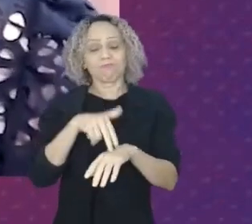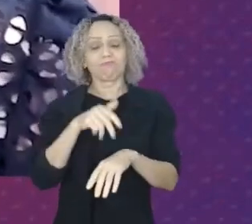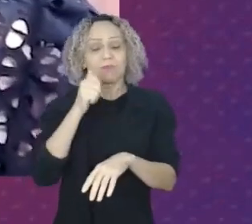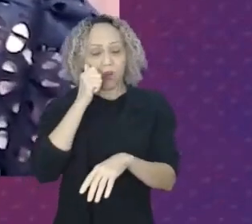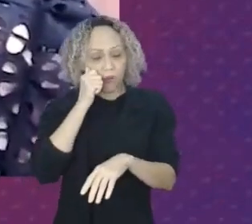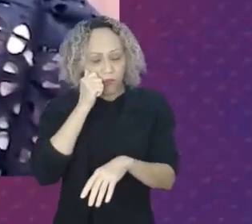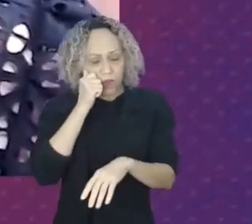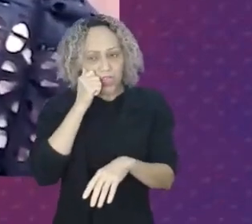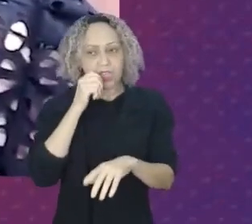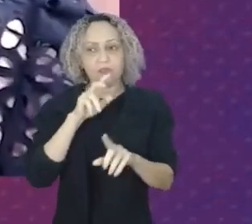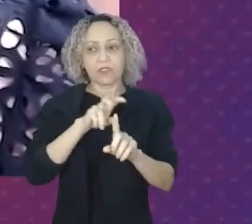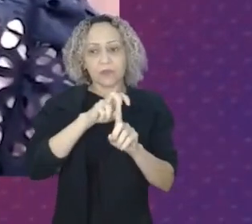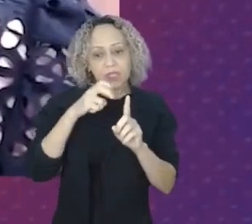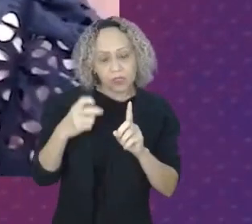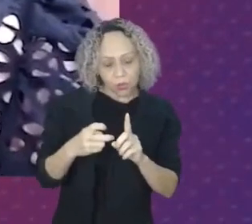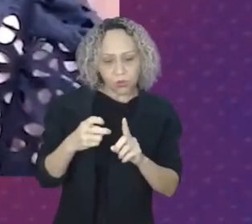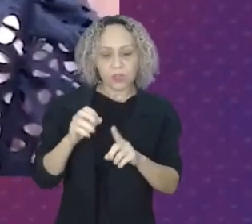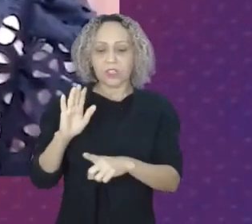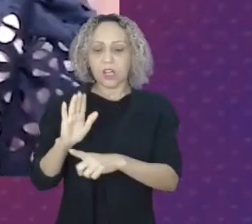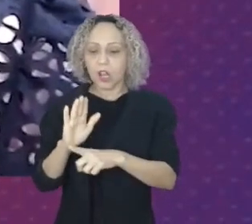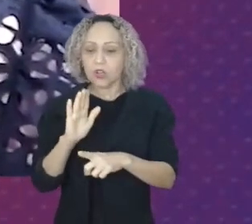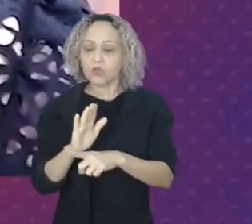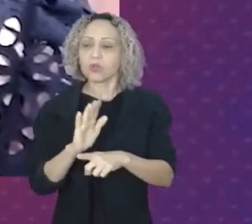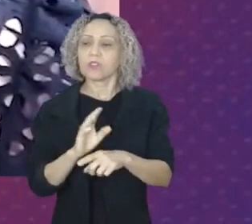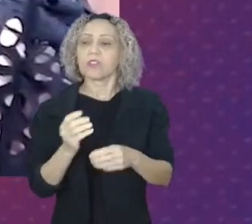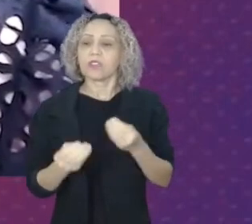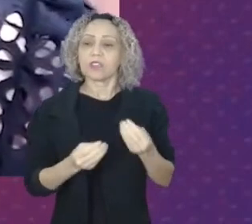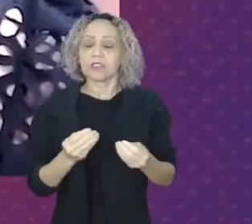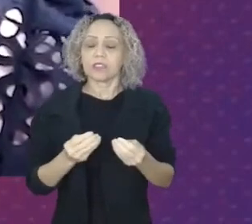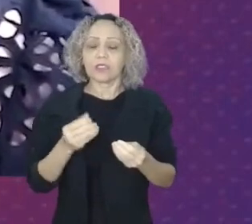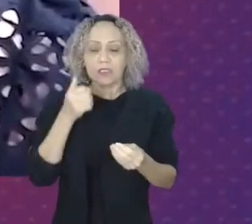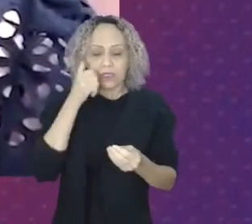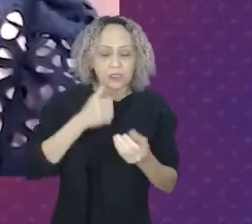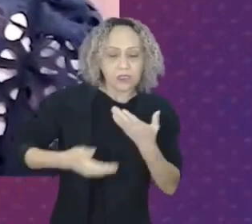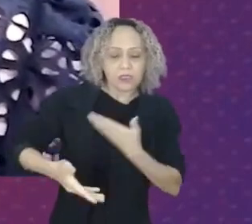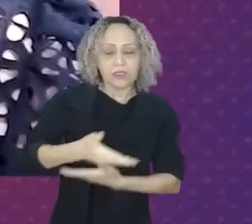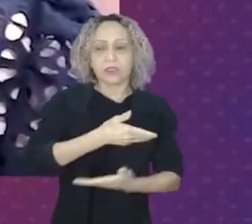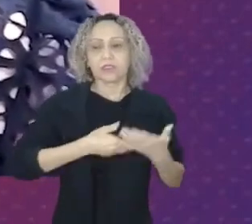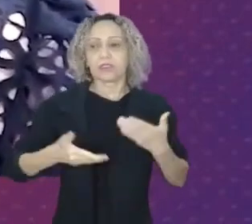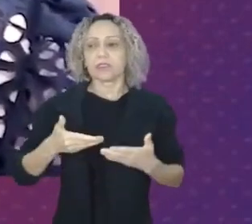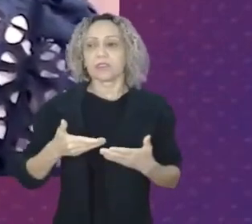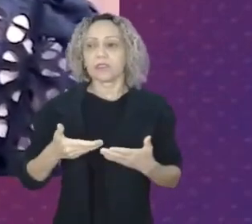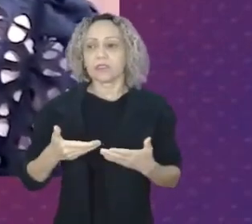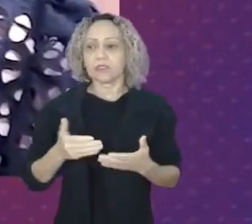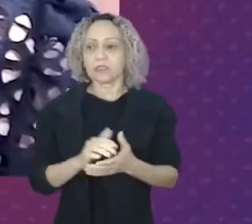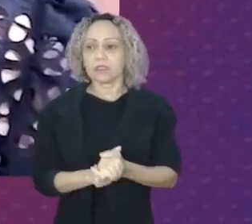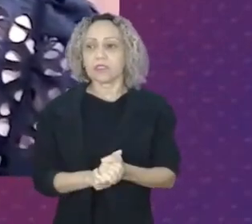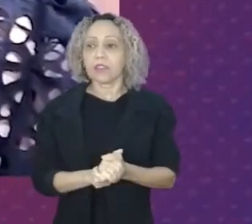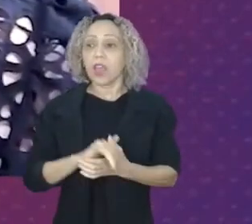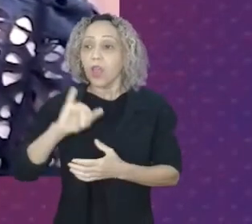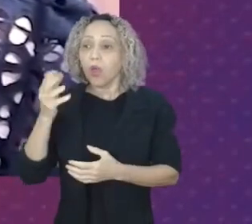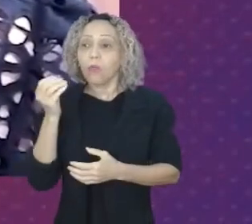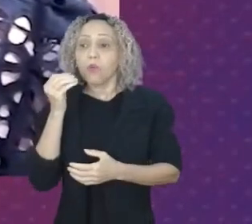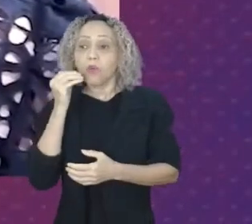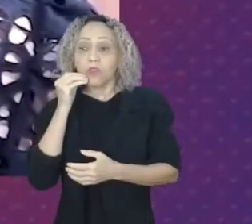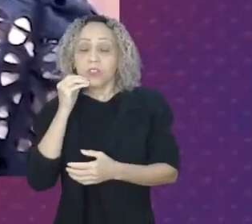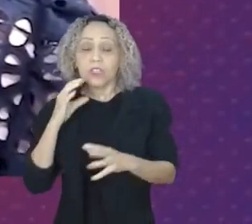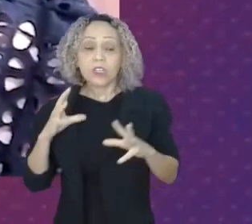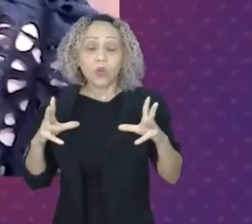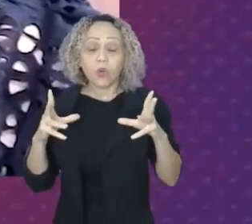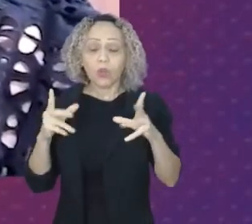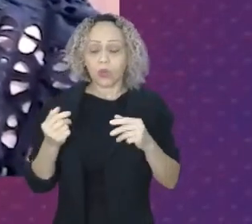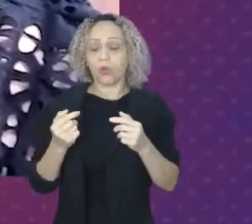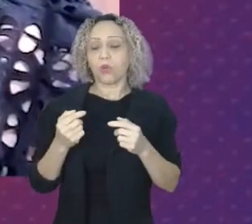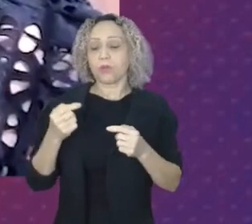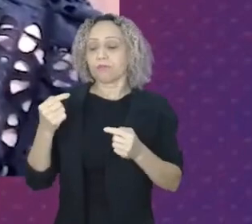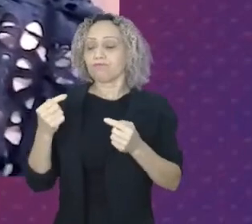fui auxiliada também, né, muito pelo Elas por Elas. É uma oportunidade de todas nós